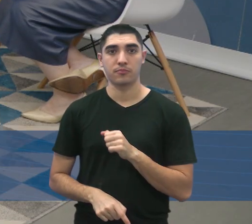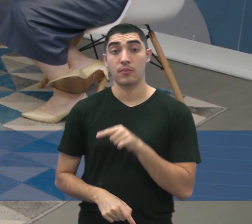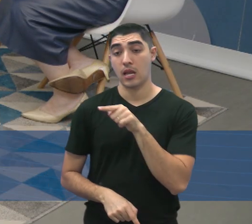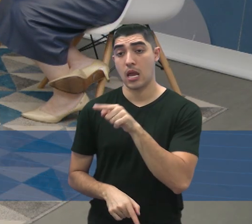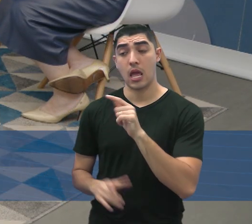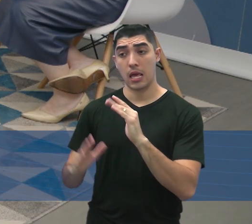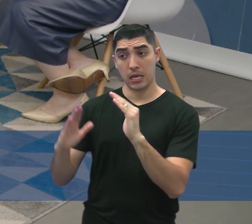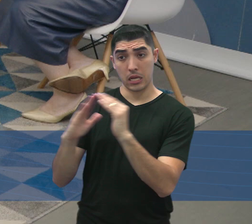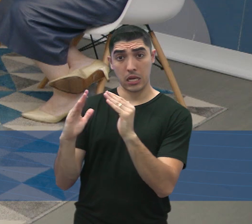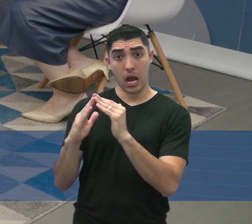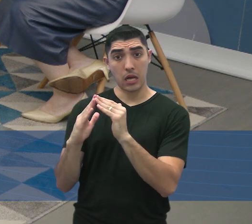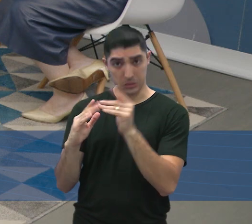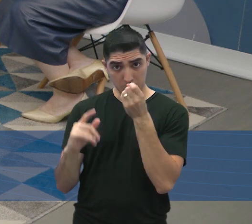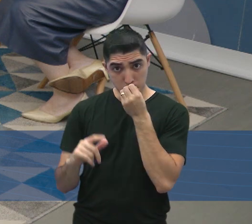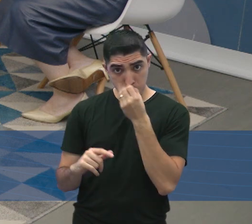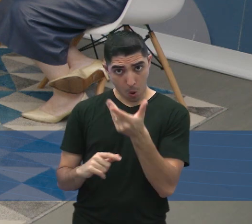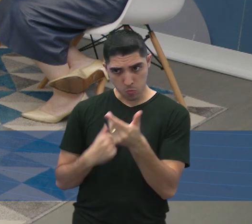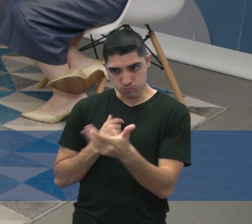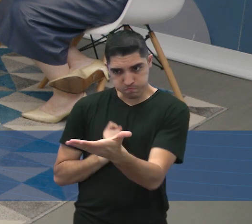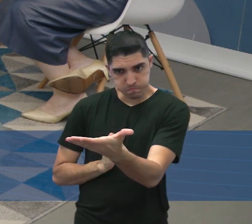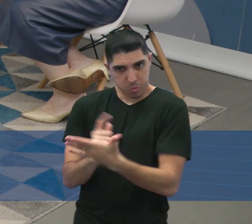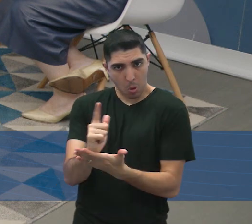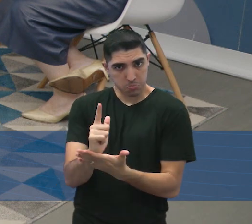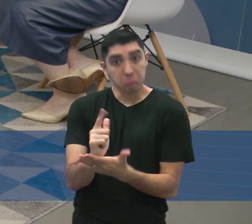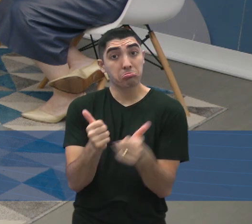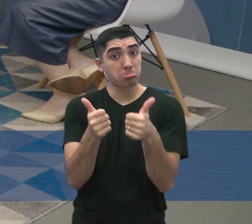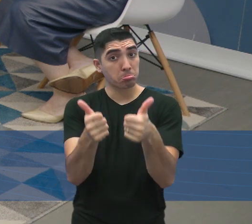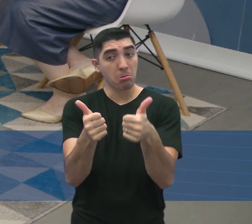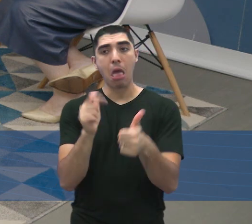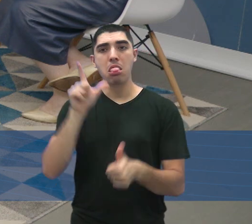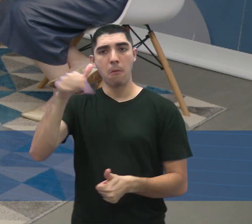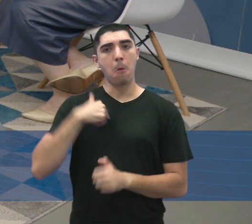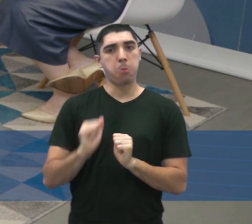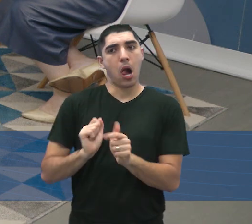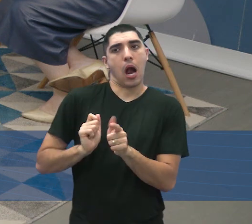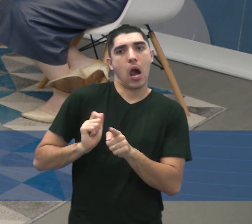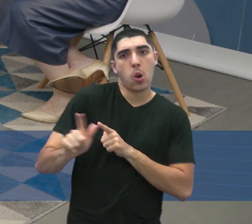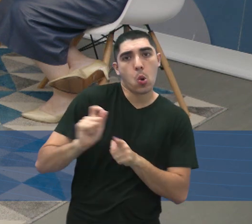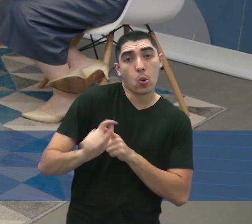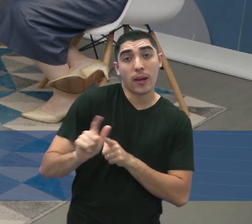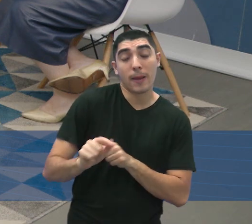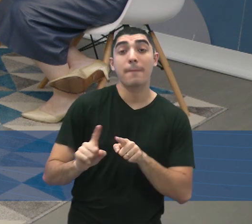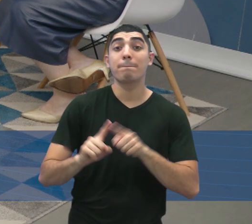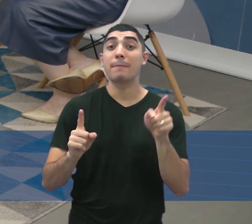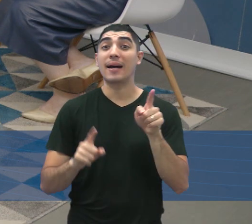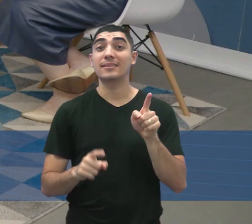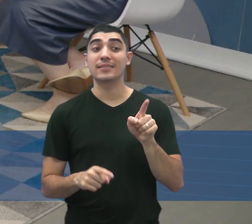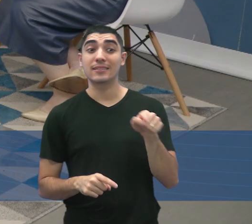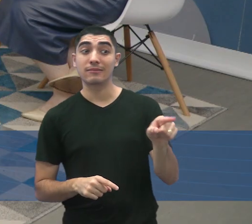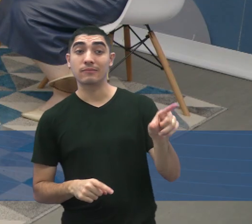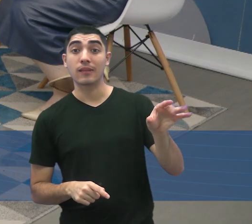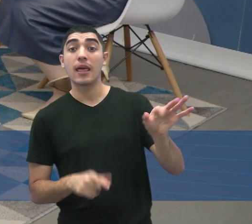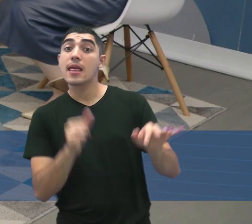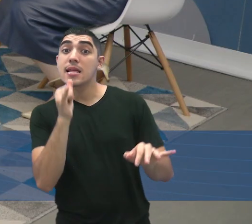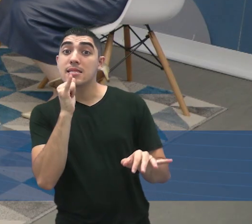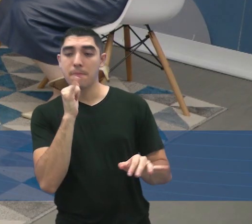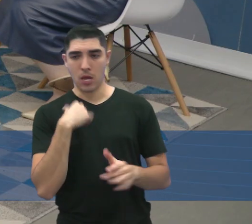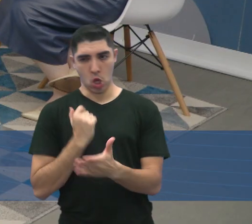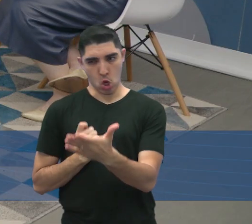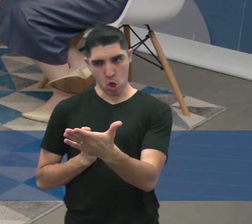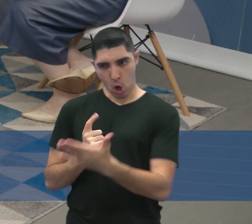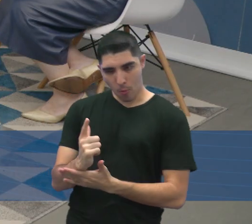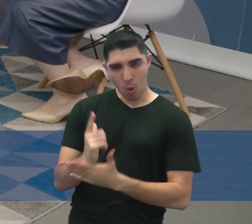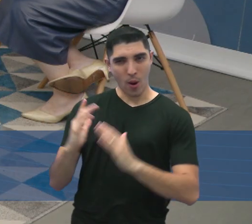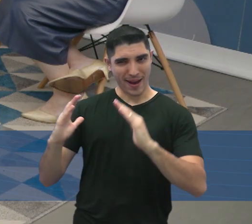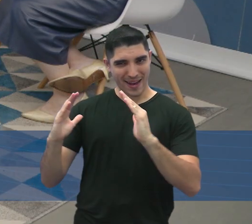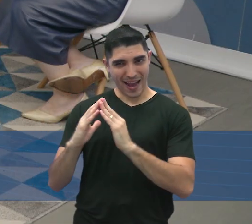bom investimento? Você pode alugar, ter uma renda, o problema todo é a liquidez. Exato. Na hora que você tem um imóvel